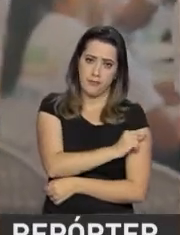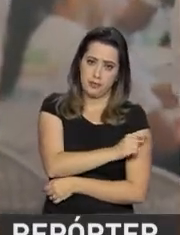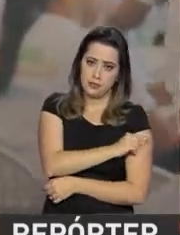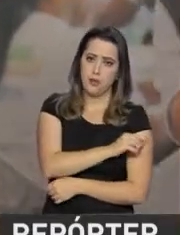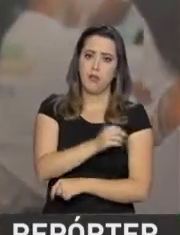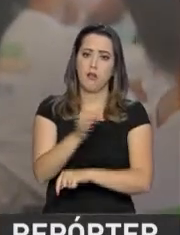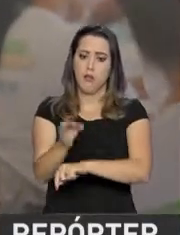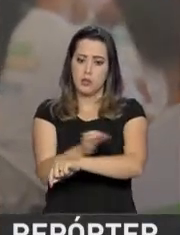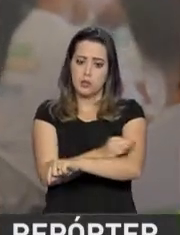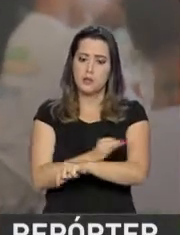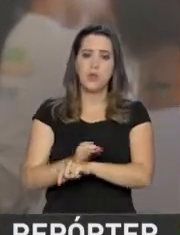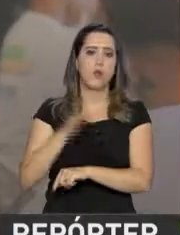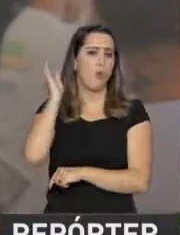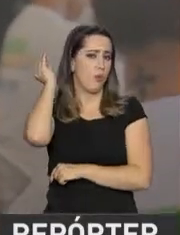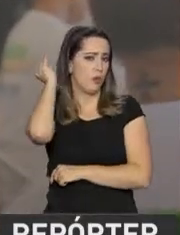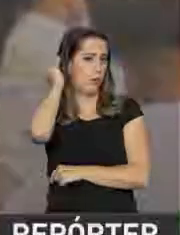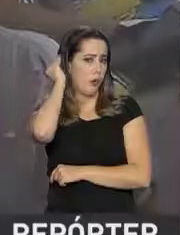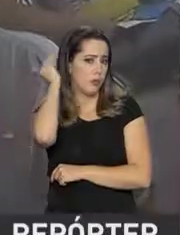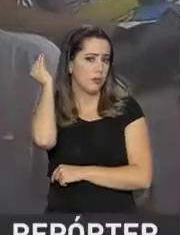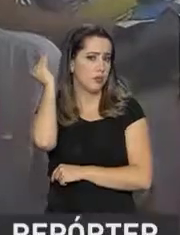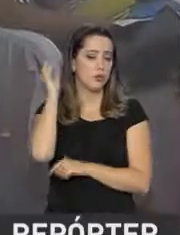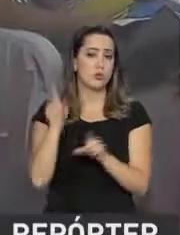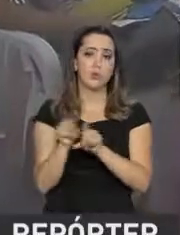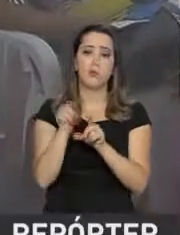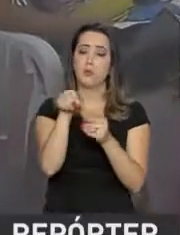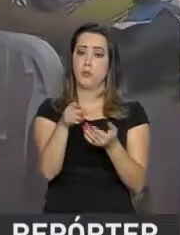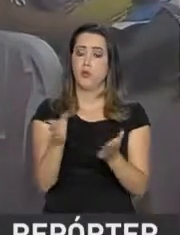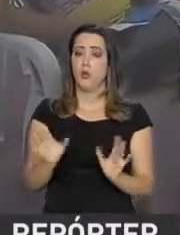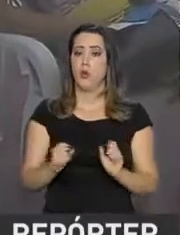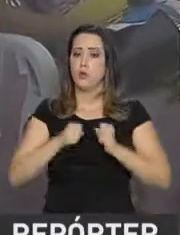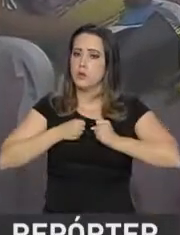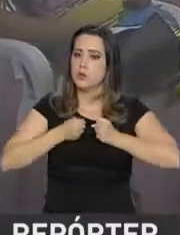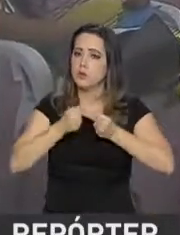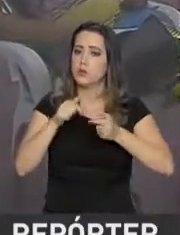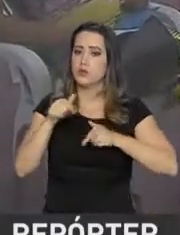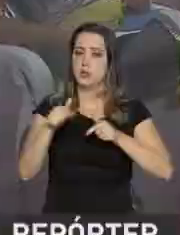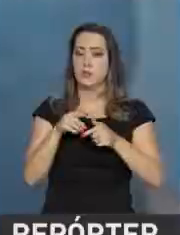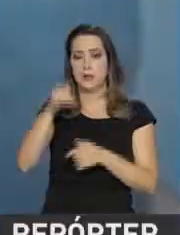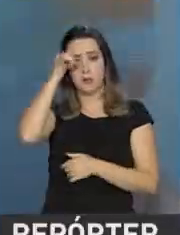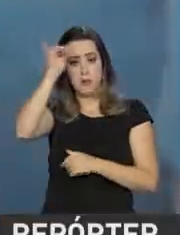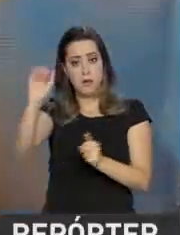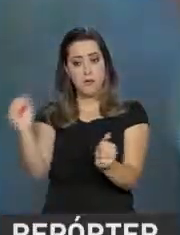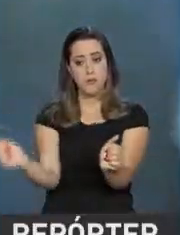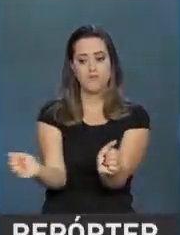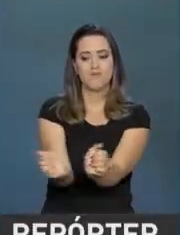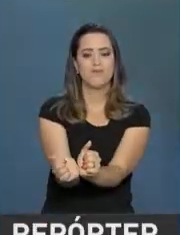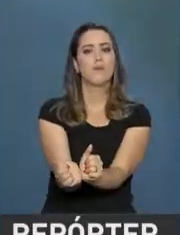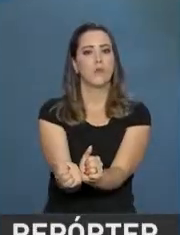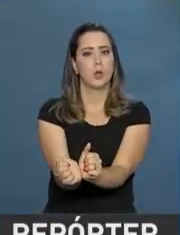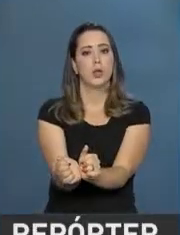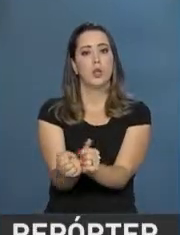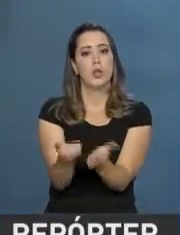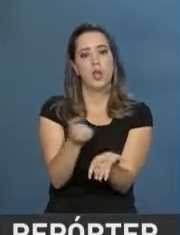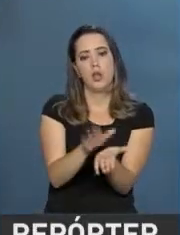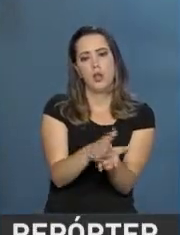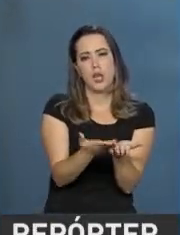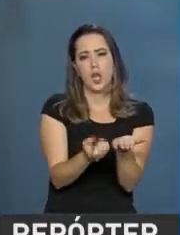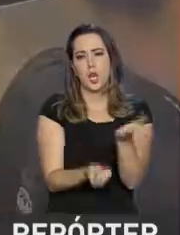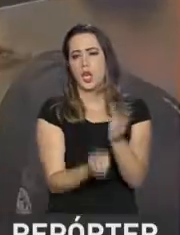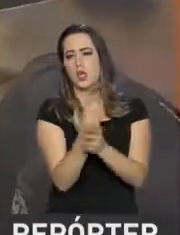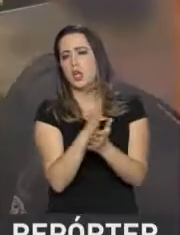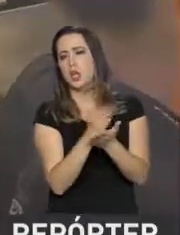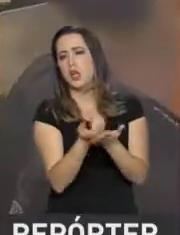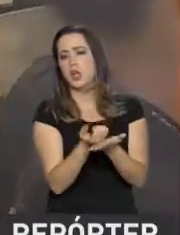sarampo e caxumba uma força tarefa também combate o trabalho escravo confecciona carteiras trabalho